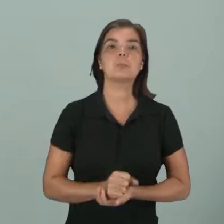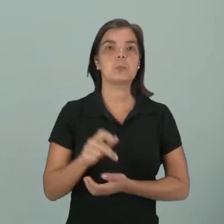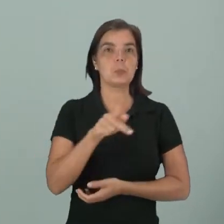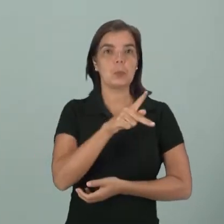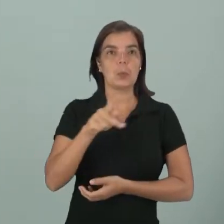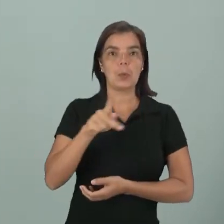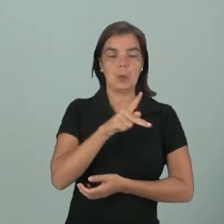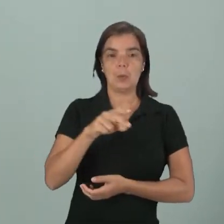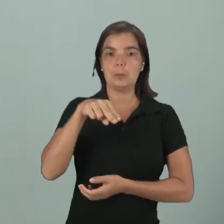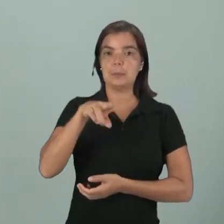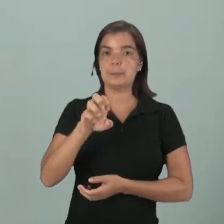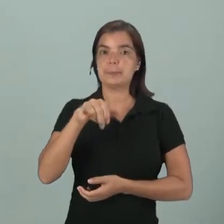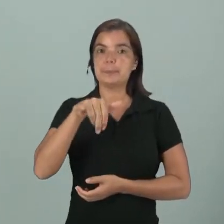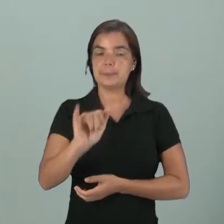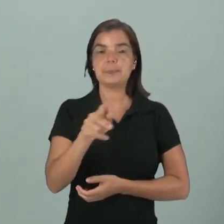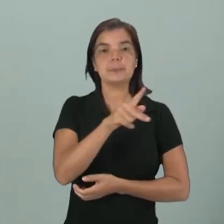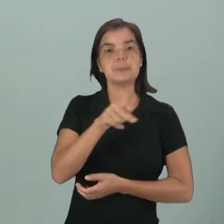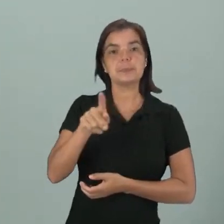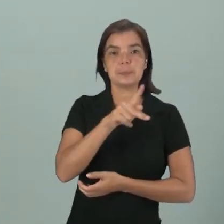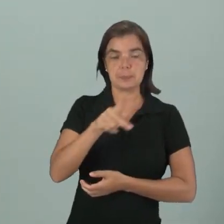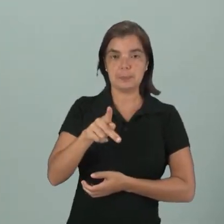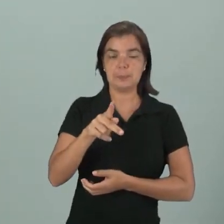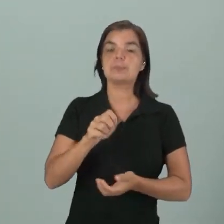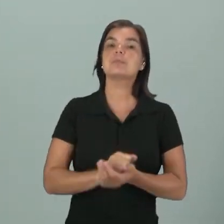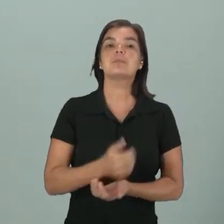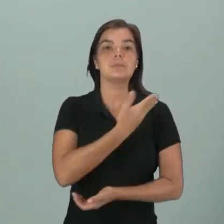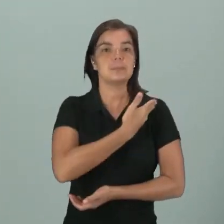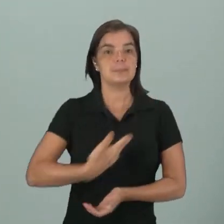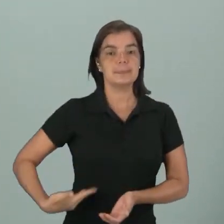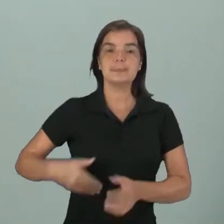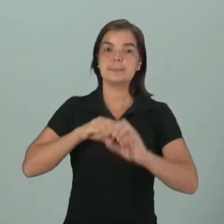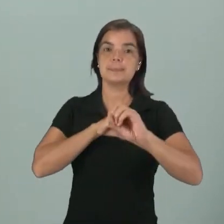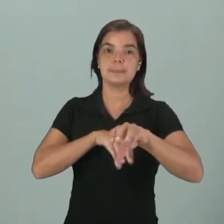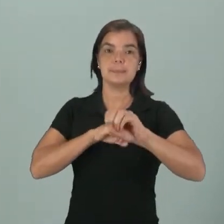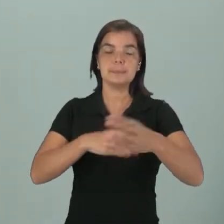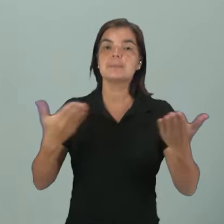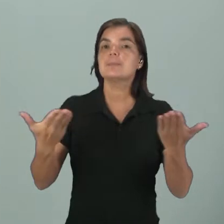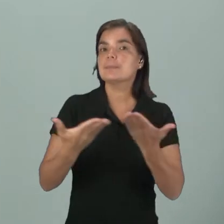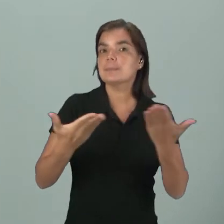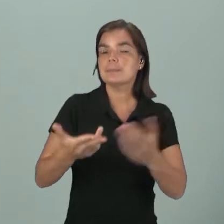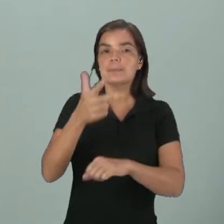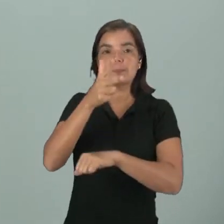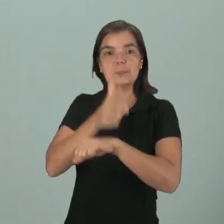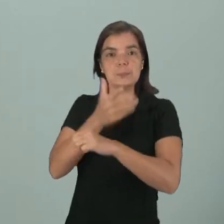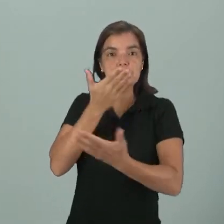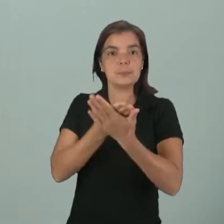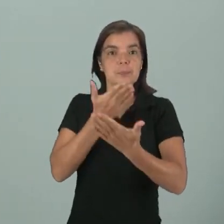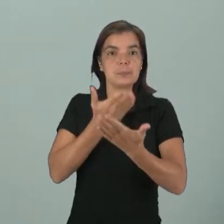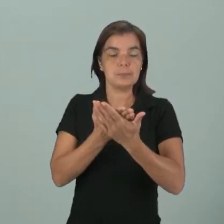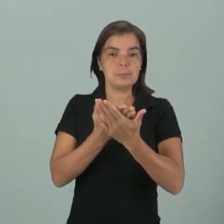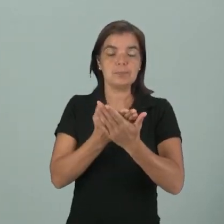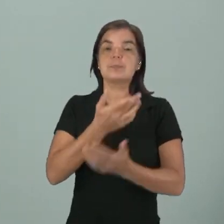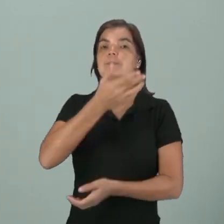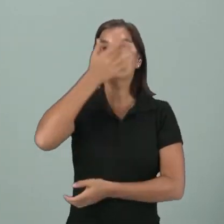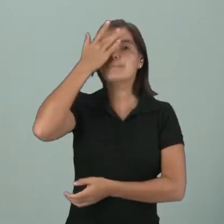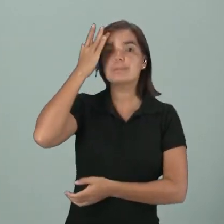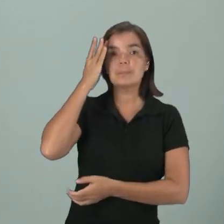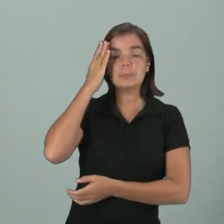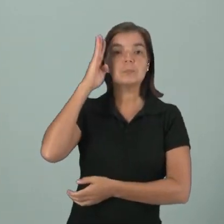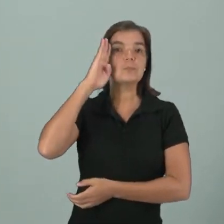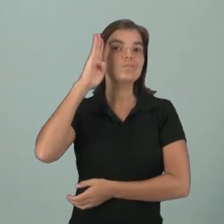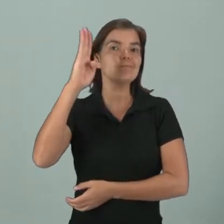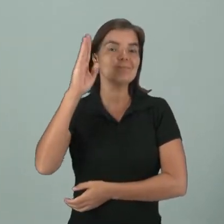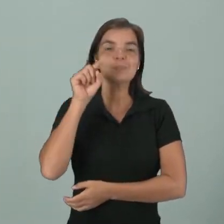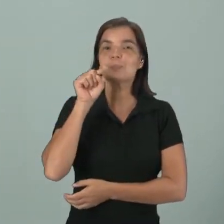sou o professor Ney Araújo, professor da Rede Pública de Ensino. E esta videoaula, ela está destinada principalmente